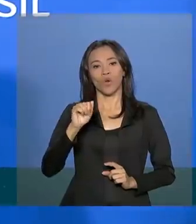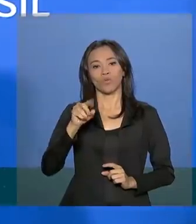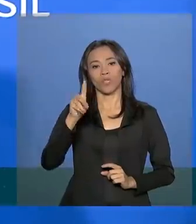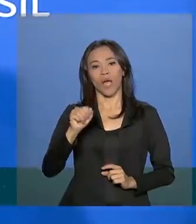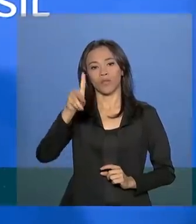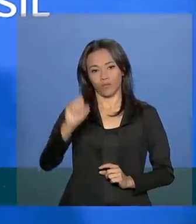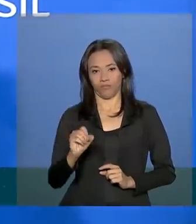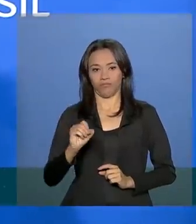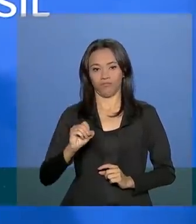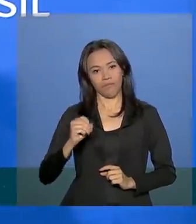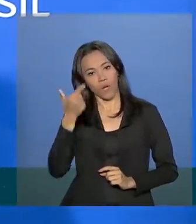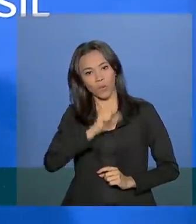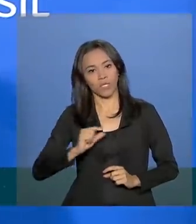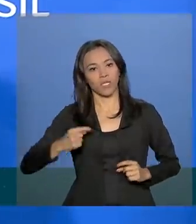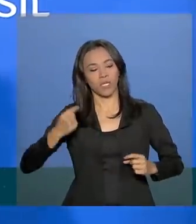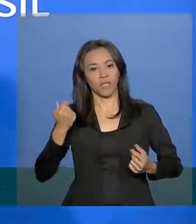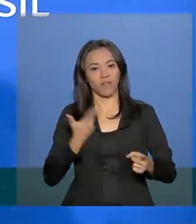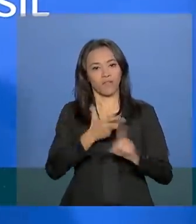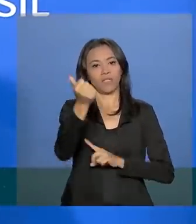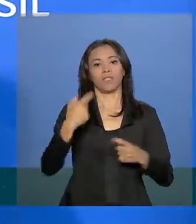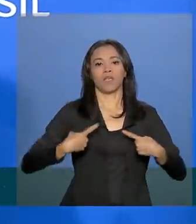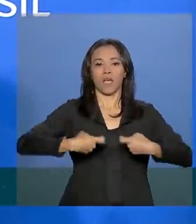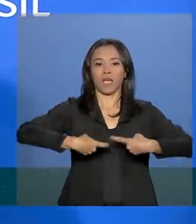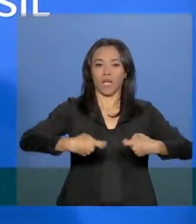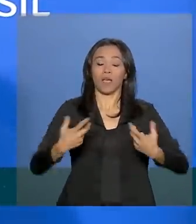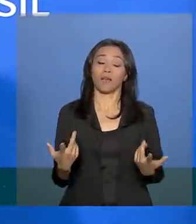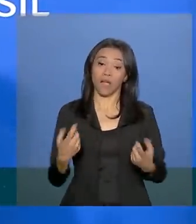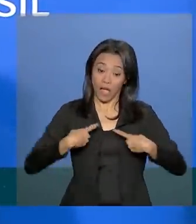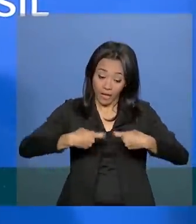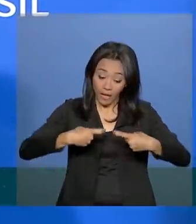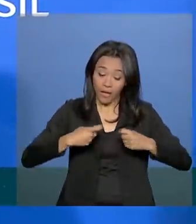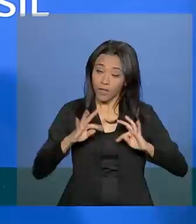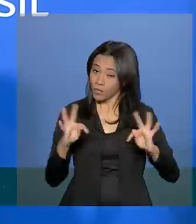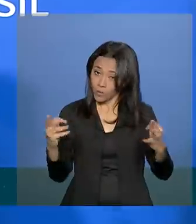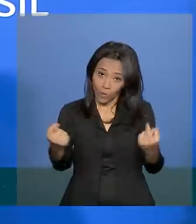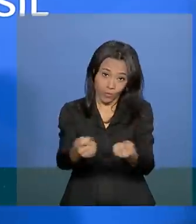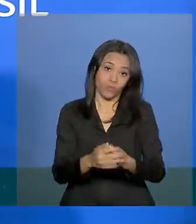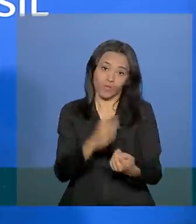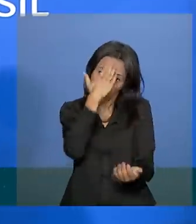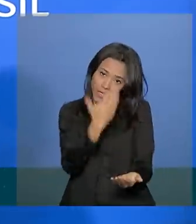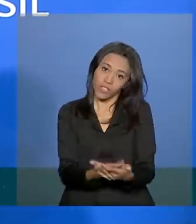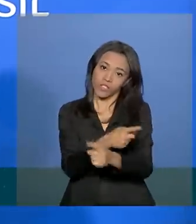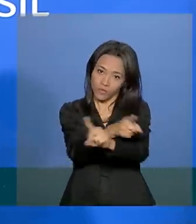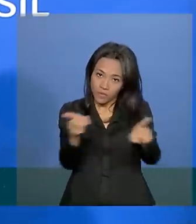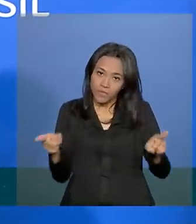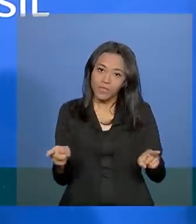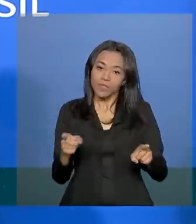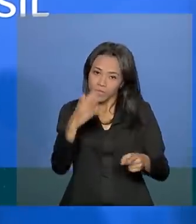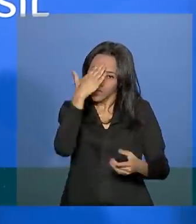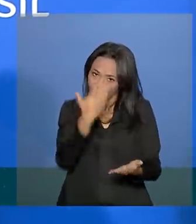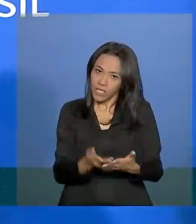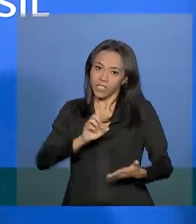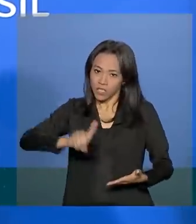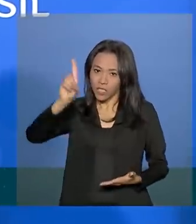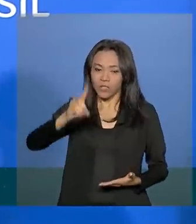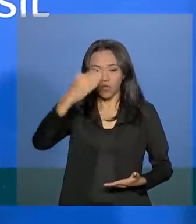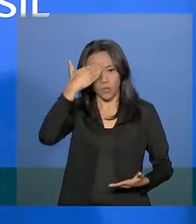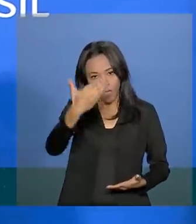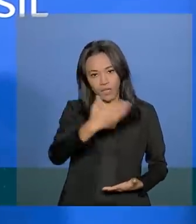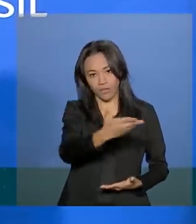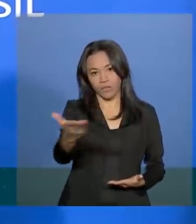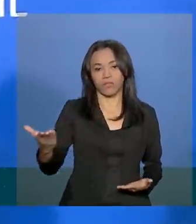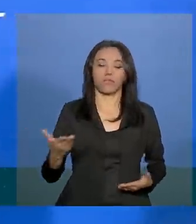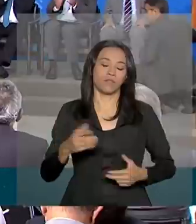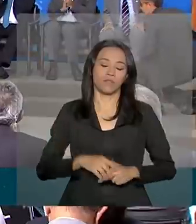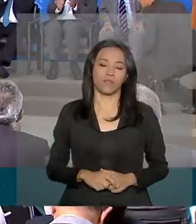guerra meus amigos parlamentares é de todos nós acredito em vocês e acredita em deus meu muito obrigado a todos